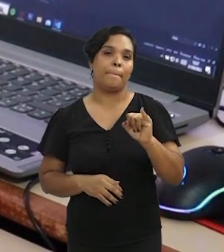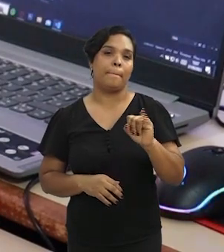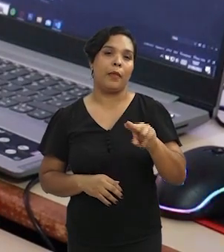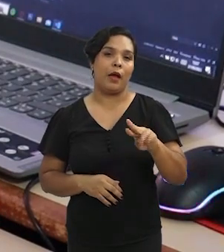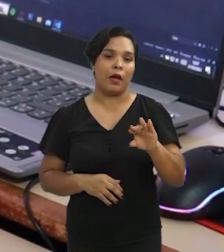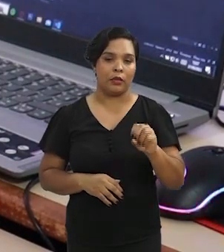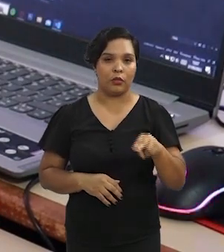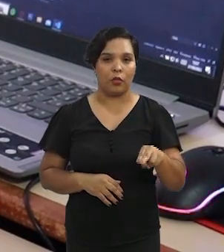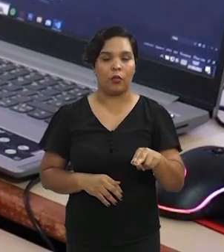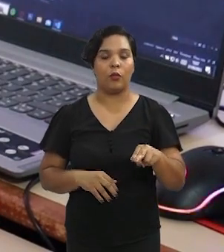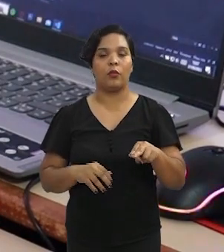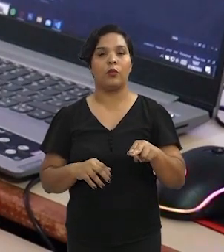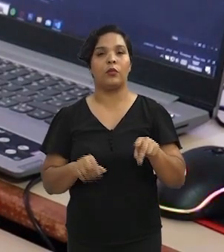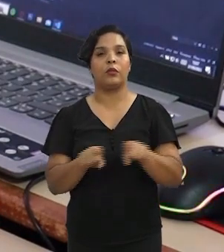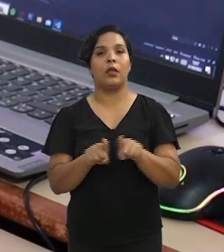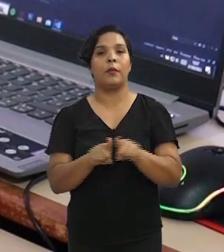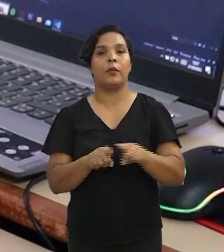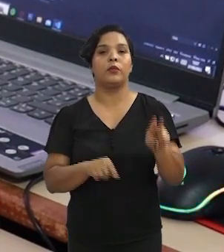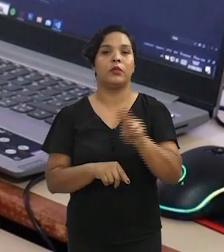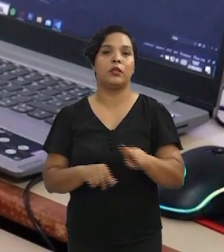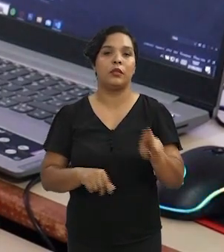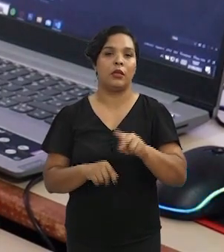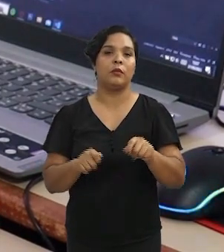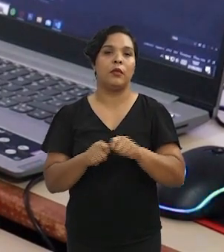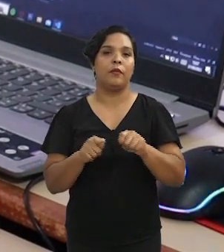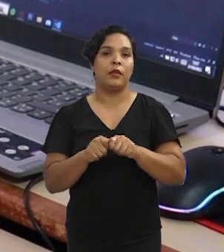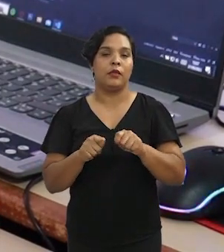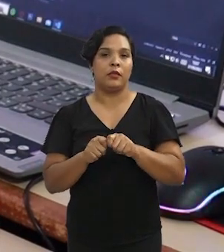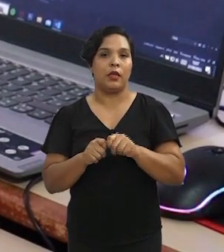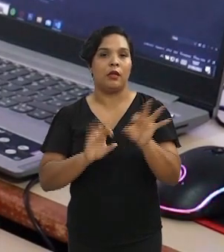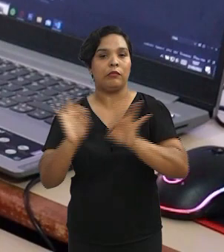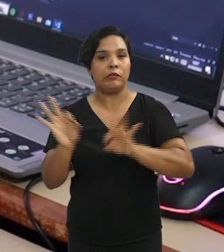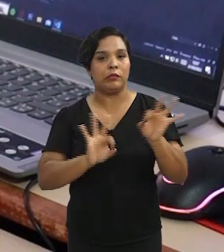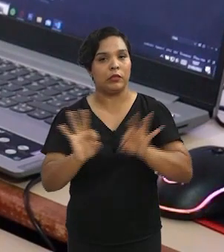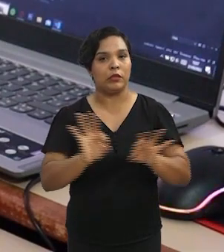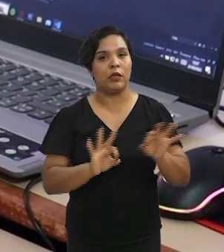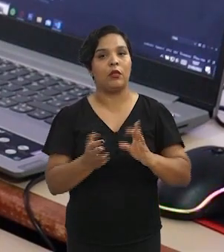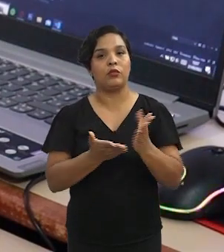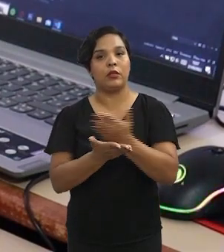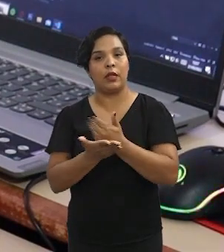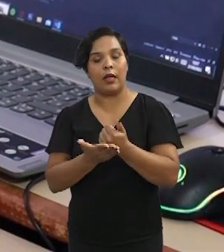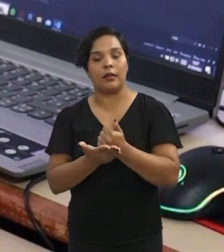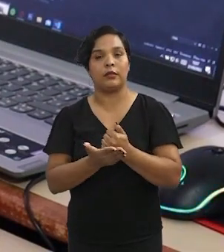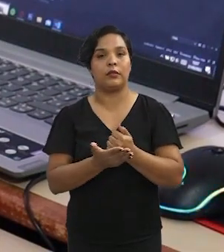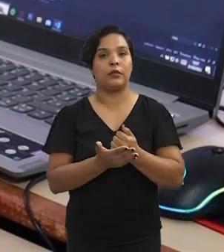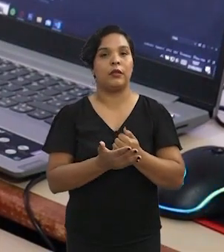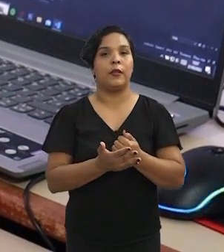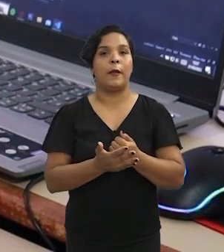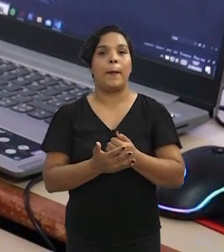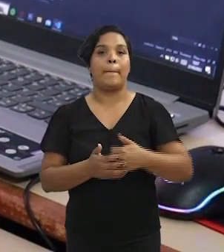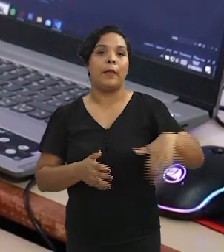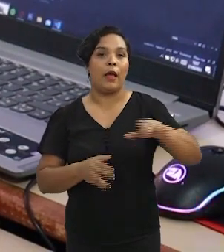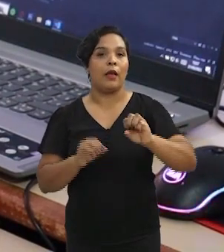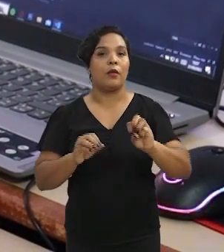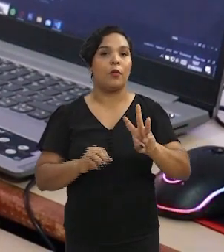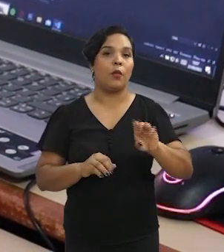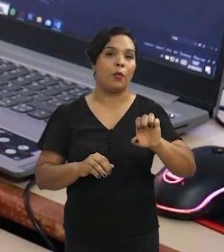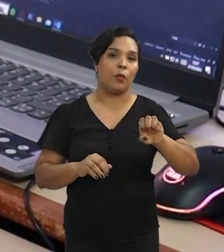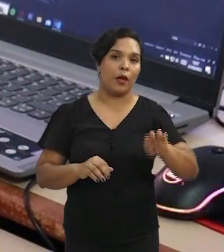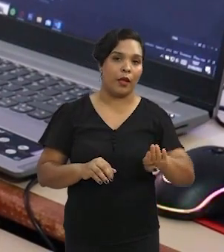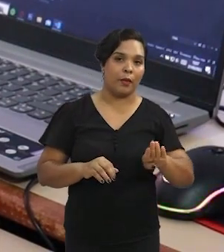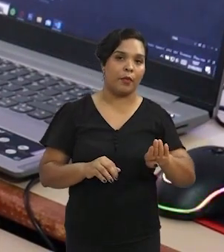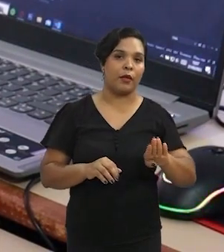programação Python, framework Django, para fazer essa gerência do banco de dados. E na parte web a gente tem